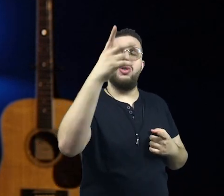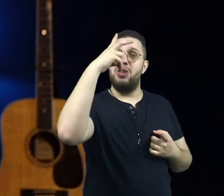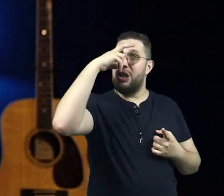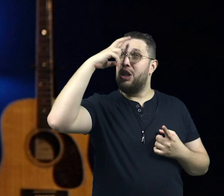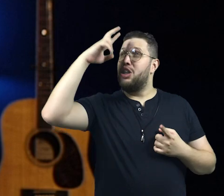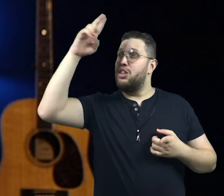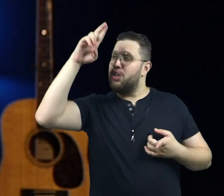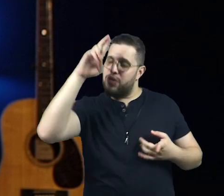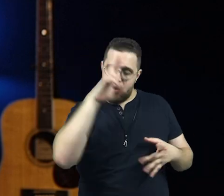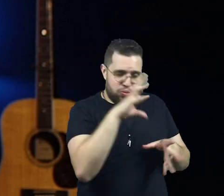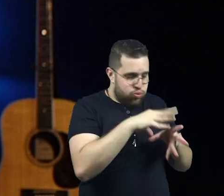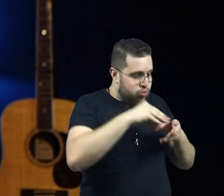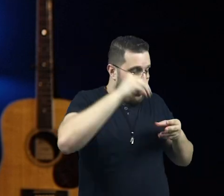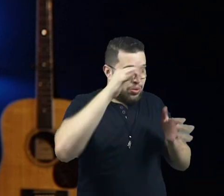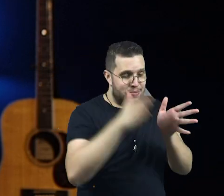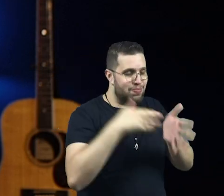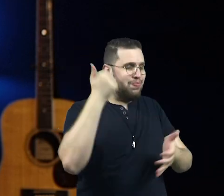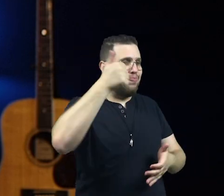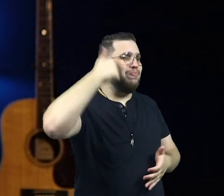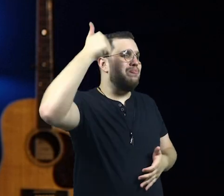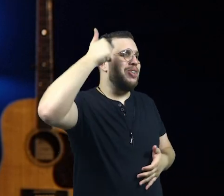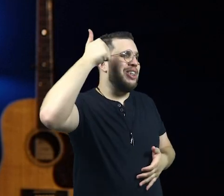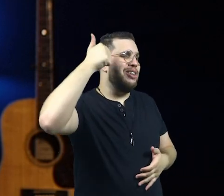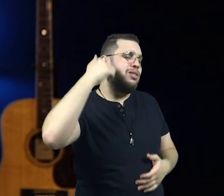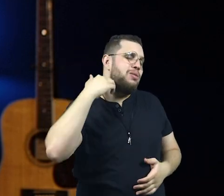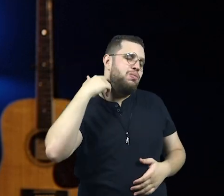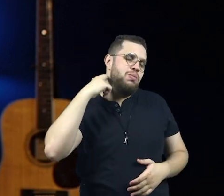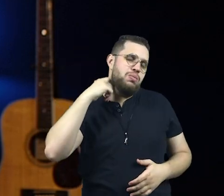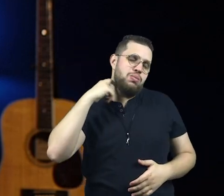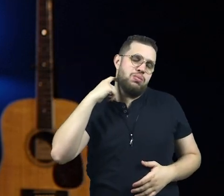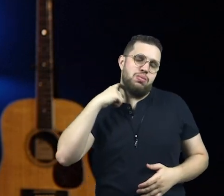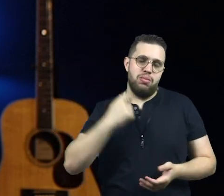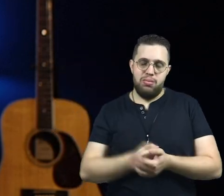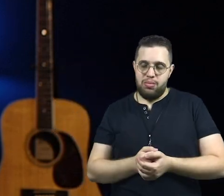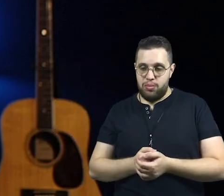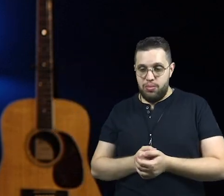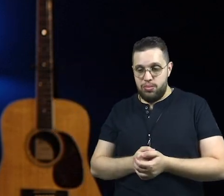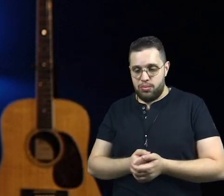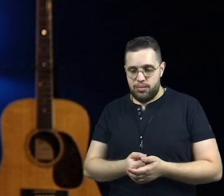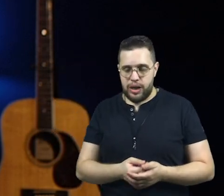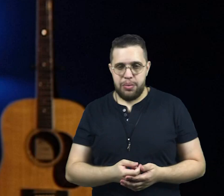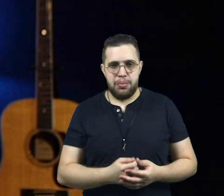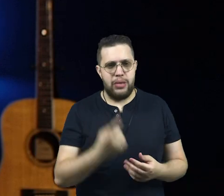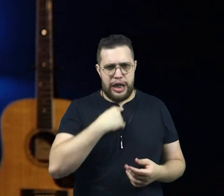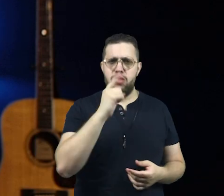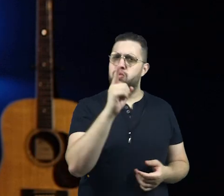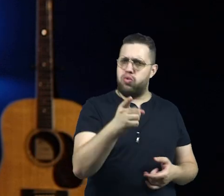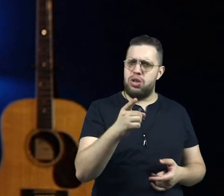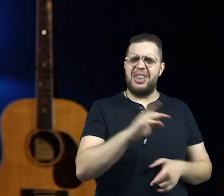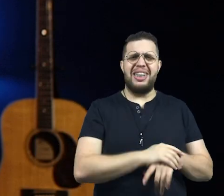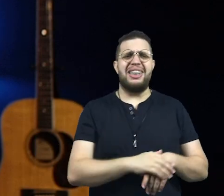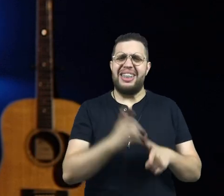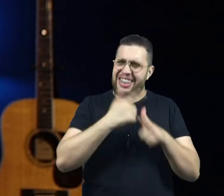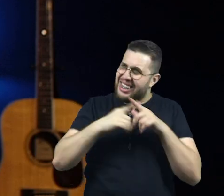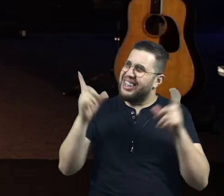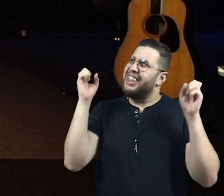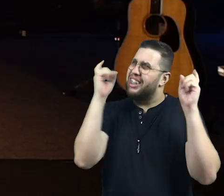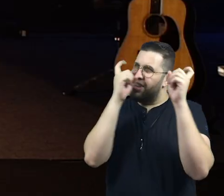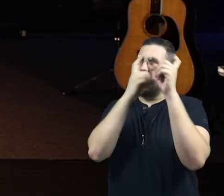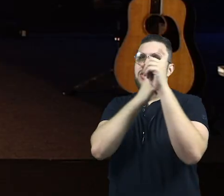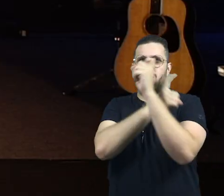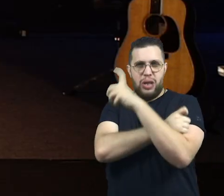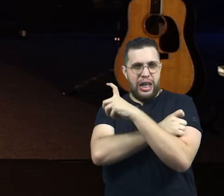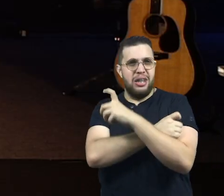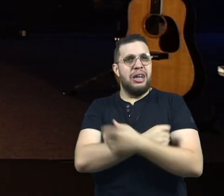também, eu tenho certeza, cada um de nós tem enfrentado dificuldades diferentes desafios, né? Muitos